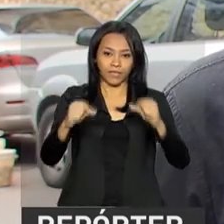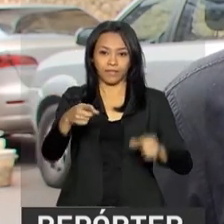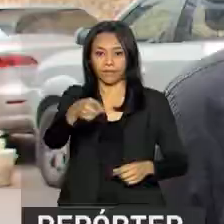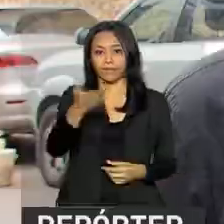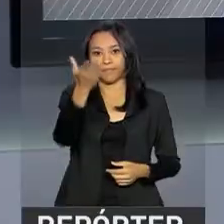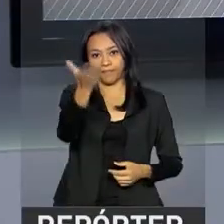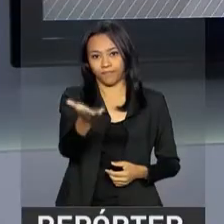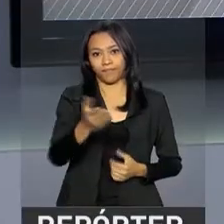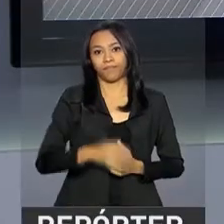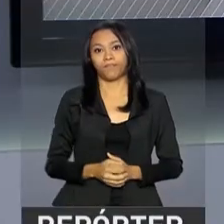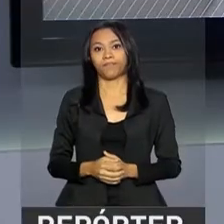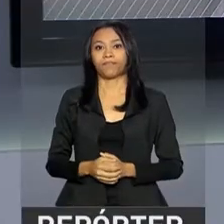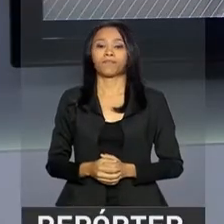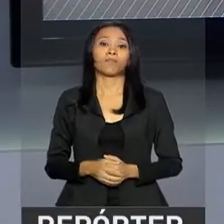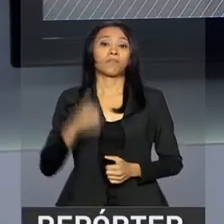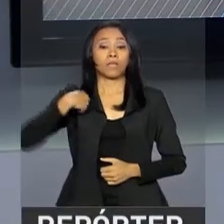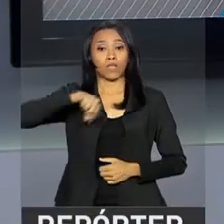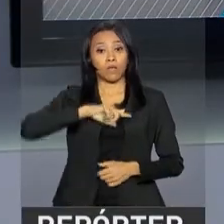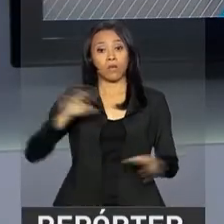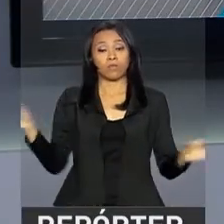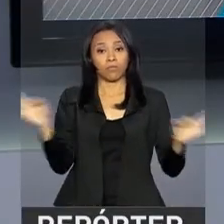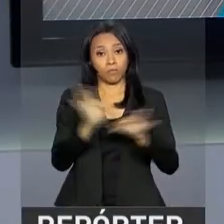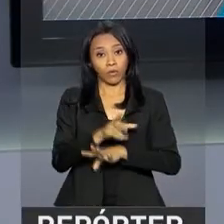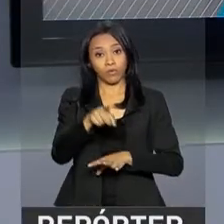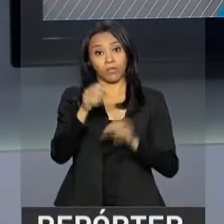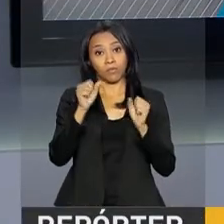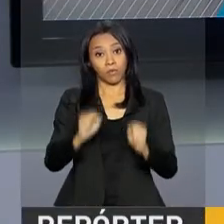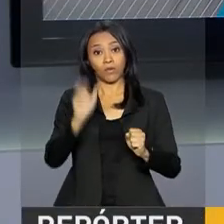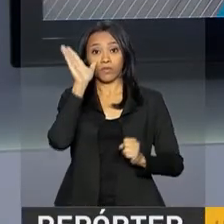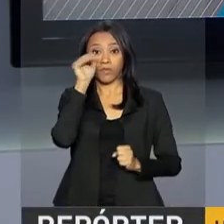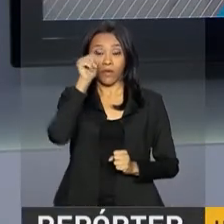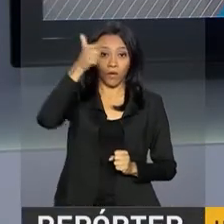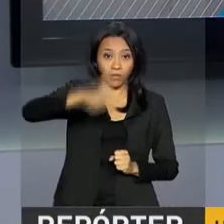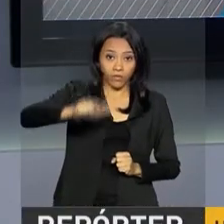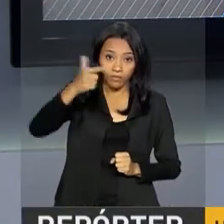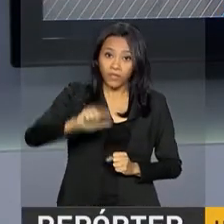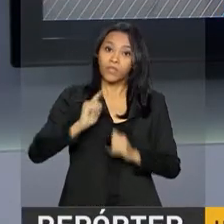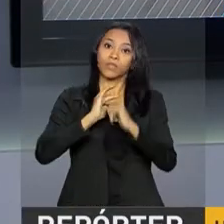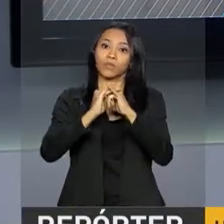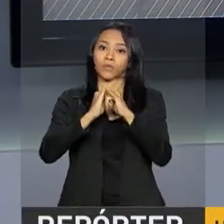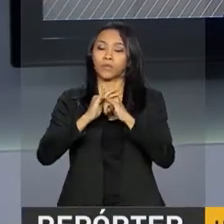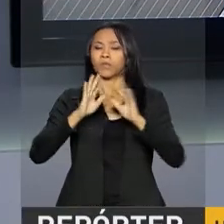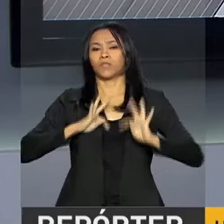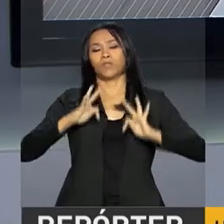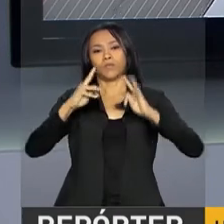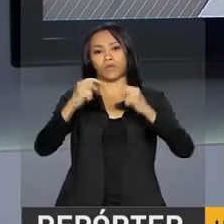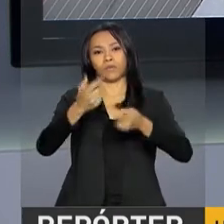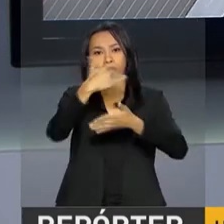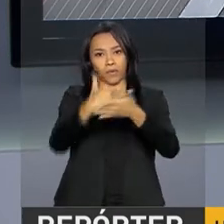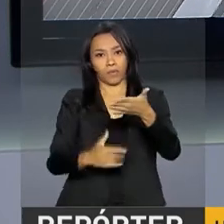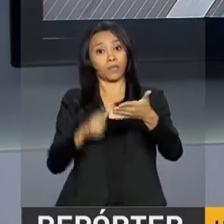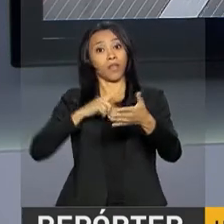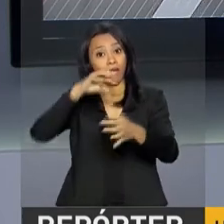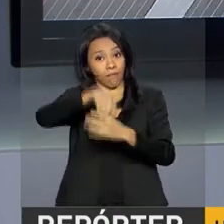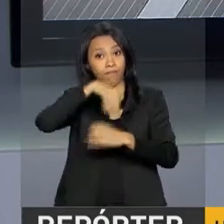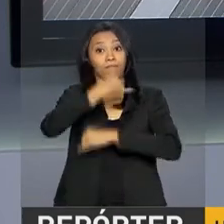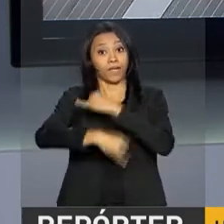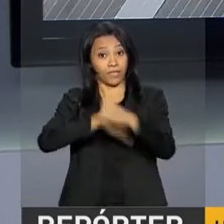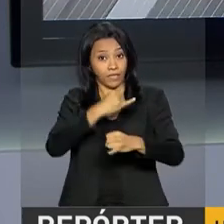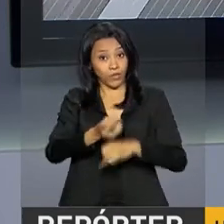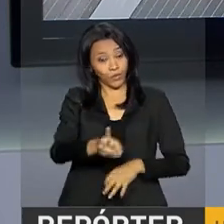Pereira. Nós ficamos por aqui. Você pode rever as reportagens no YouTube e toda a nossa programação também está na